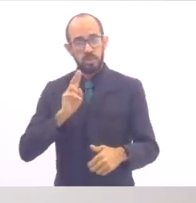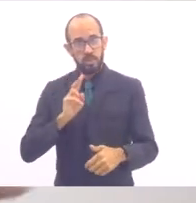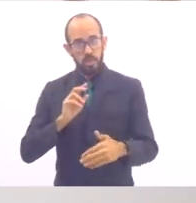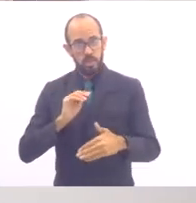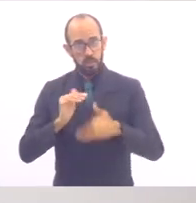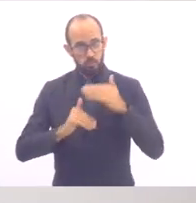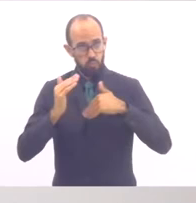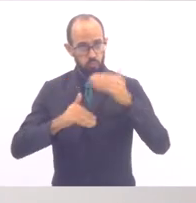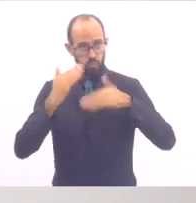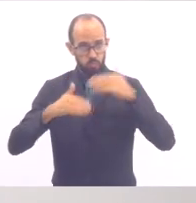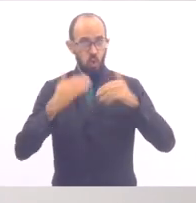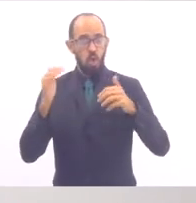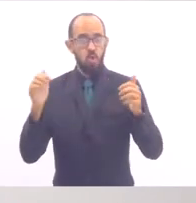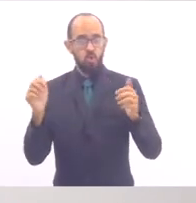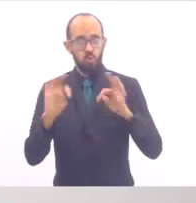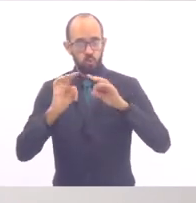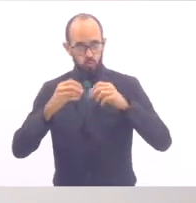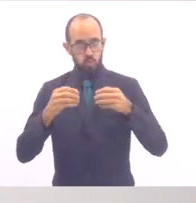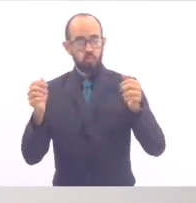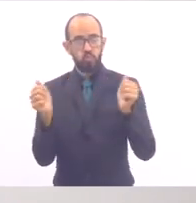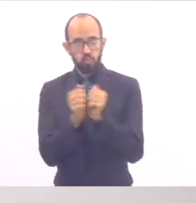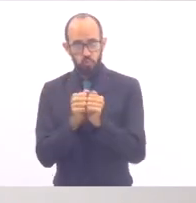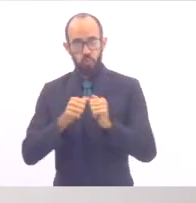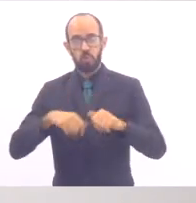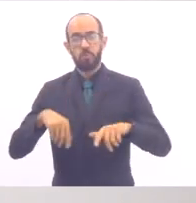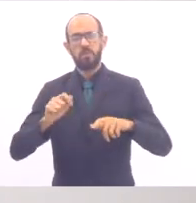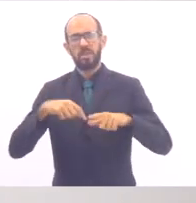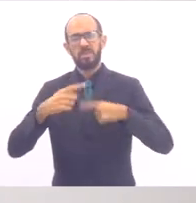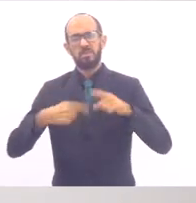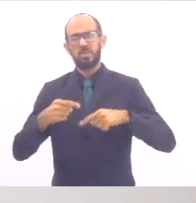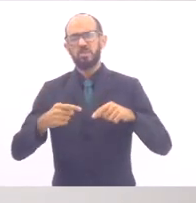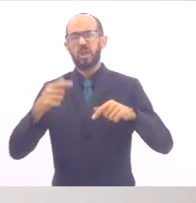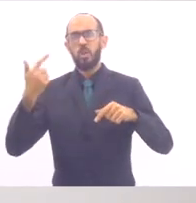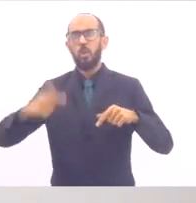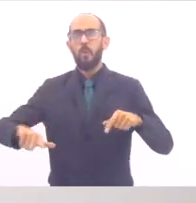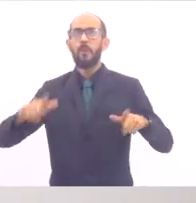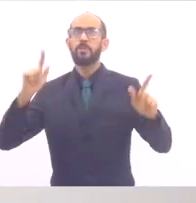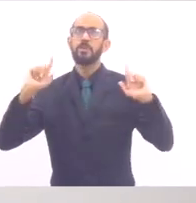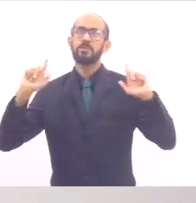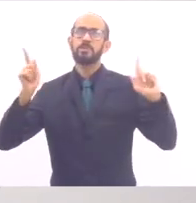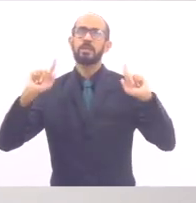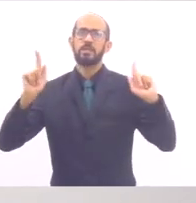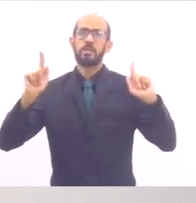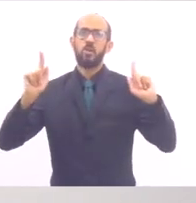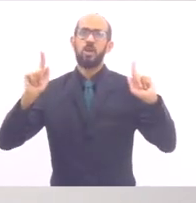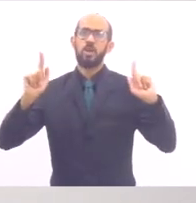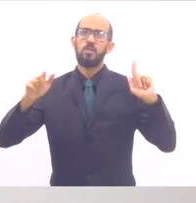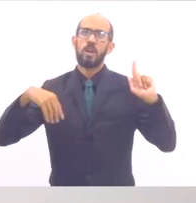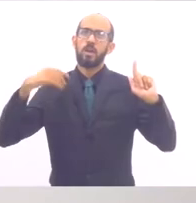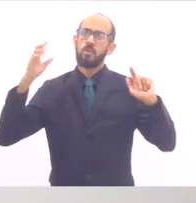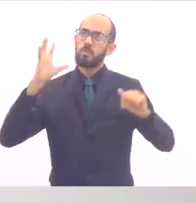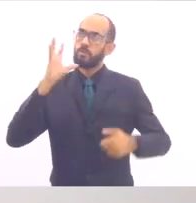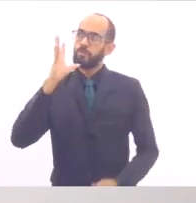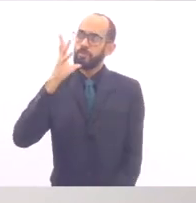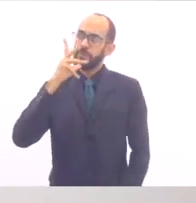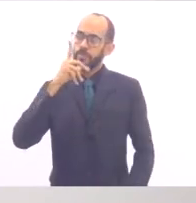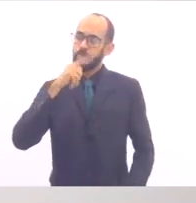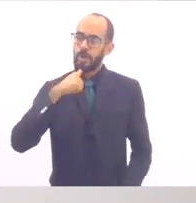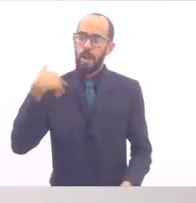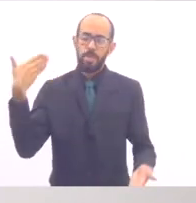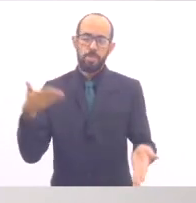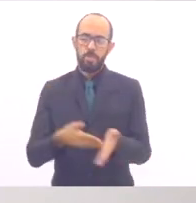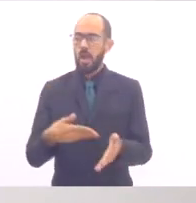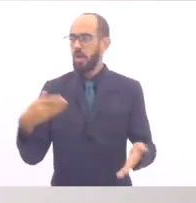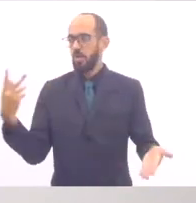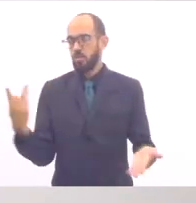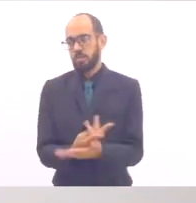Não esperando uma coisa acontecer para ainda soltar outra licitação, esperar mais aquele tempo todo até acontecer. Então, a gente